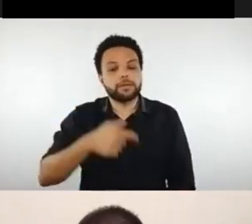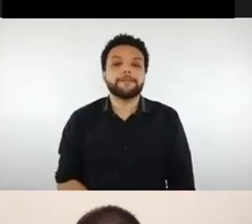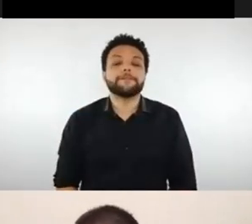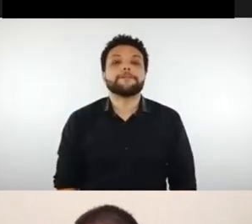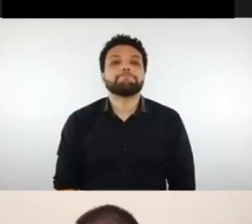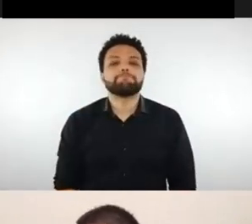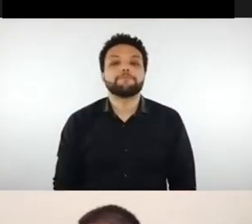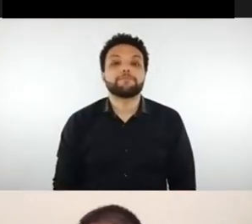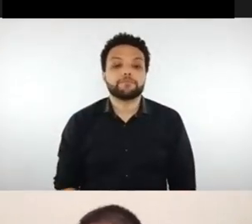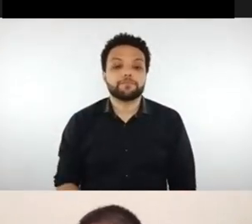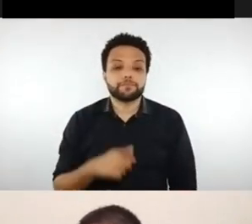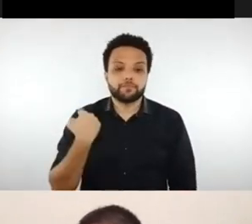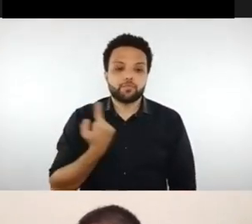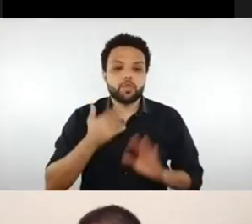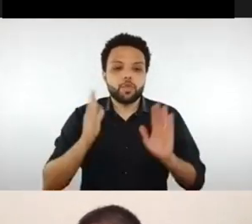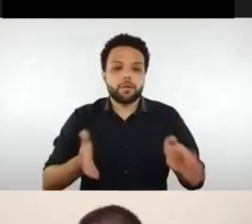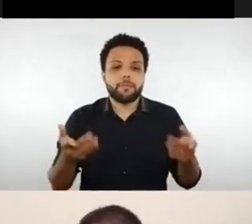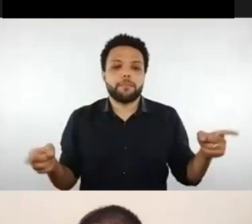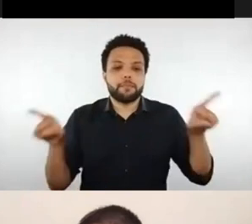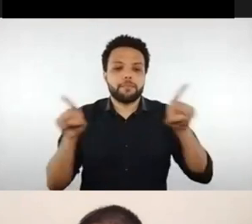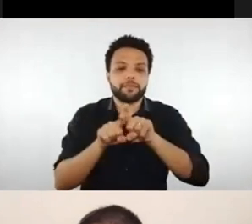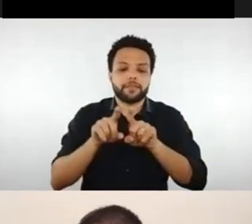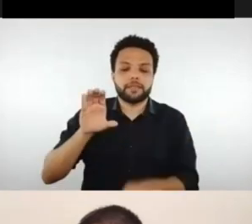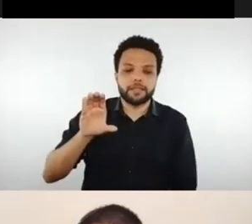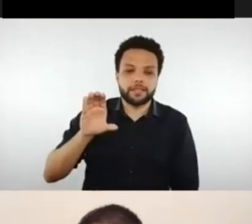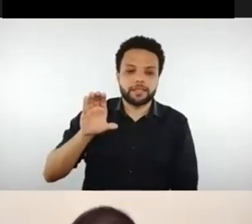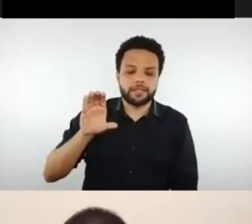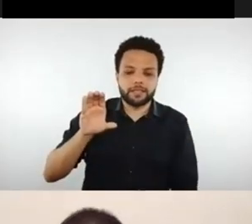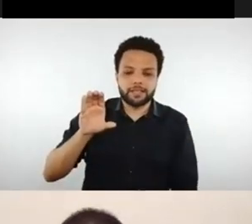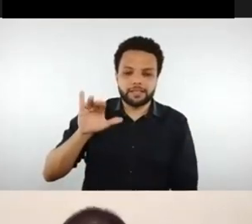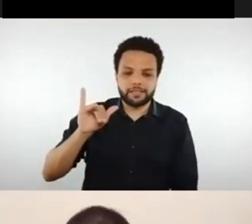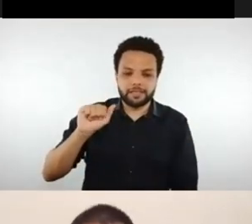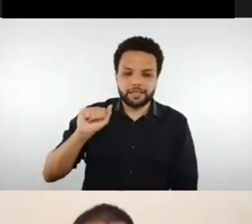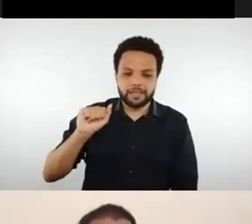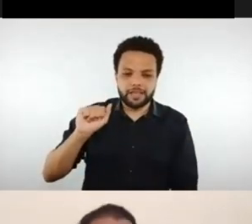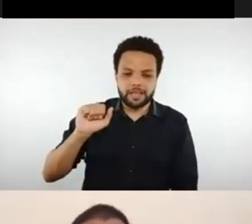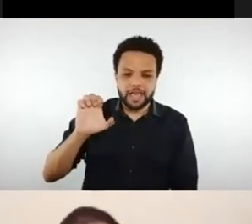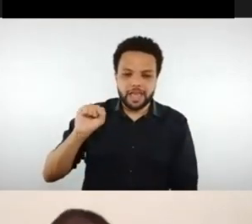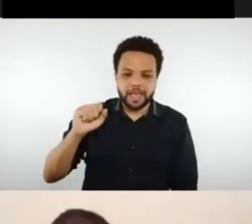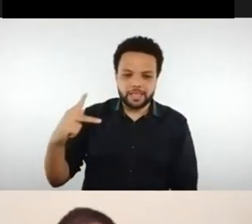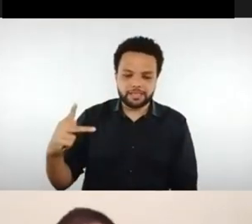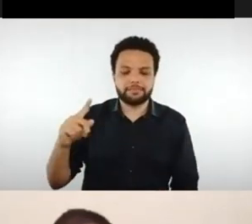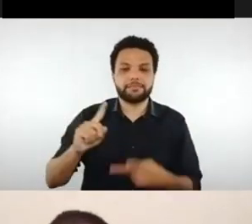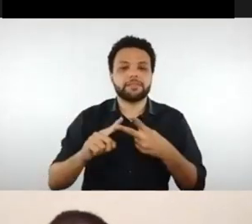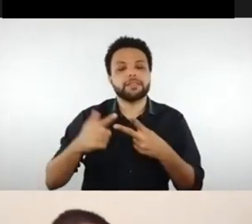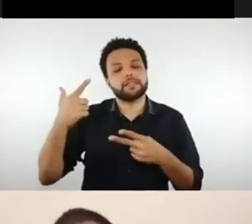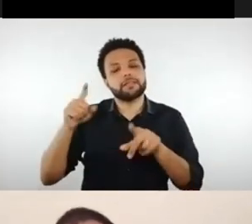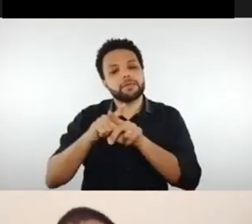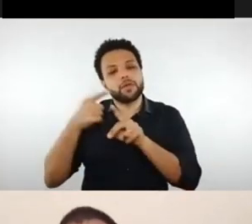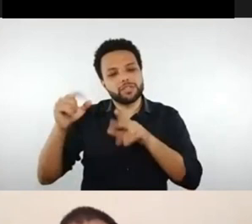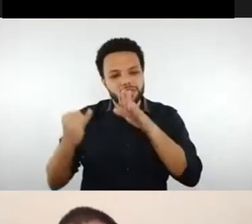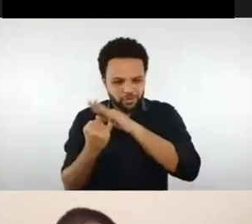nós fizemos uma parceria aí com o CIESP e com o Projeto Paradiso, do Instituto Olga Rabinovitch,